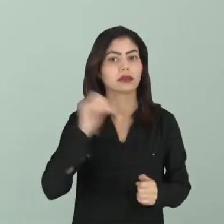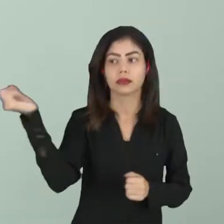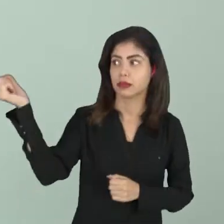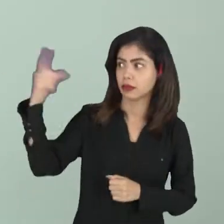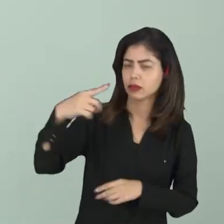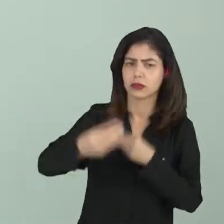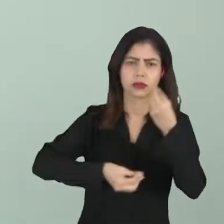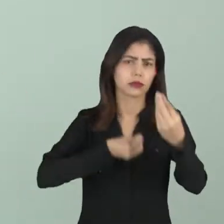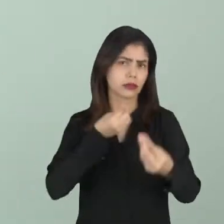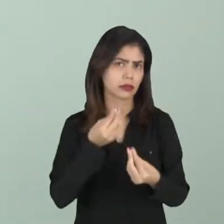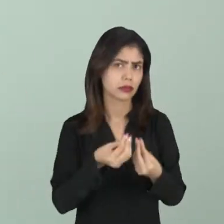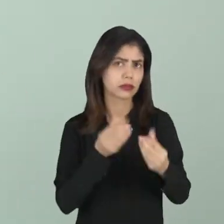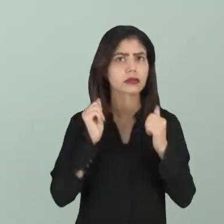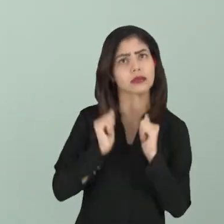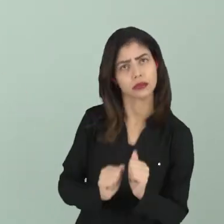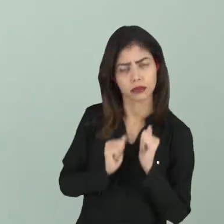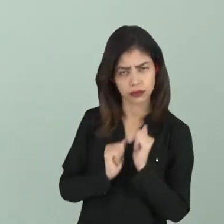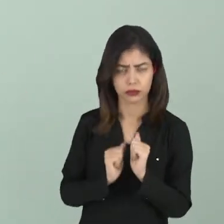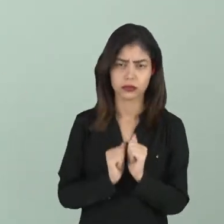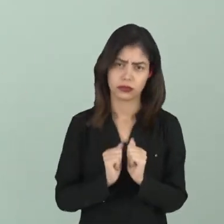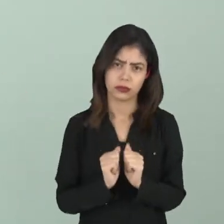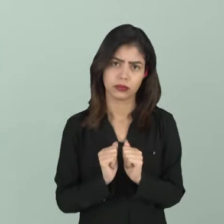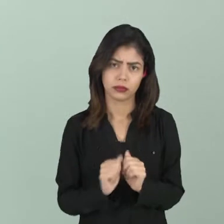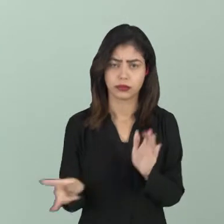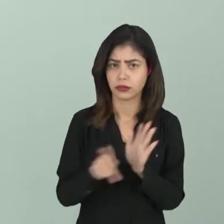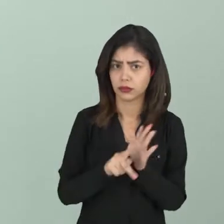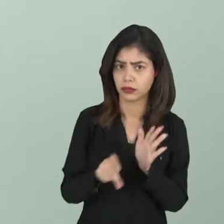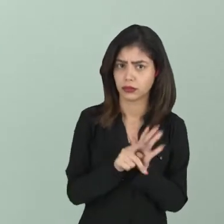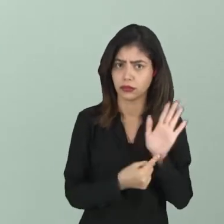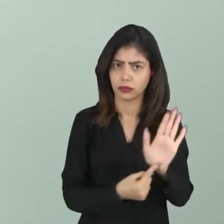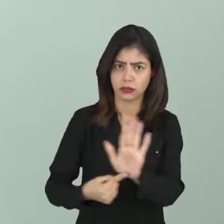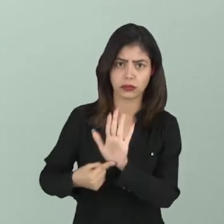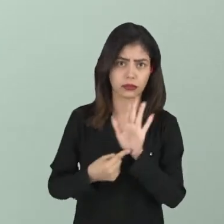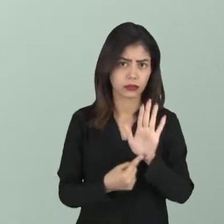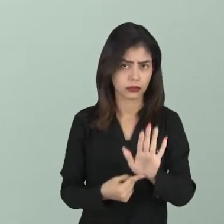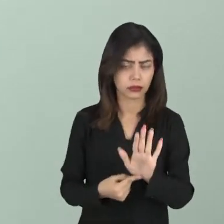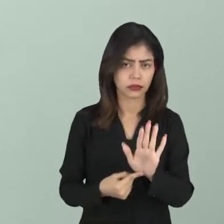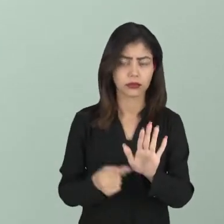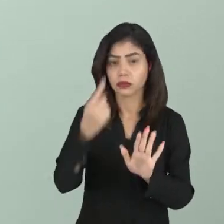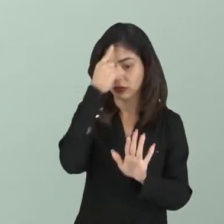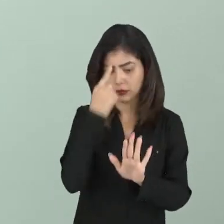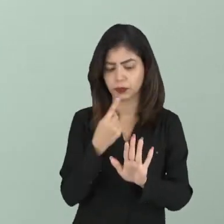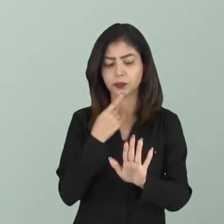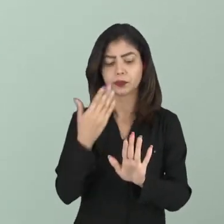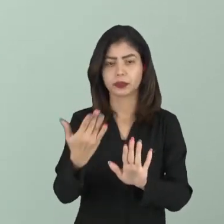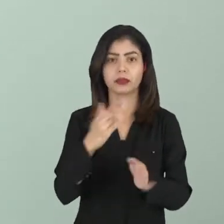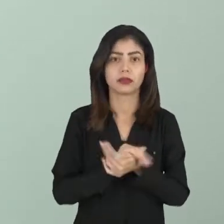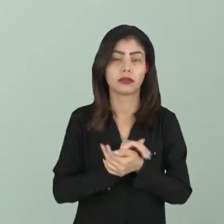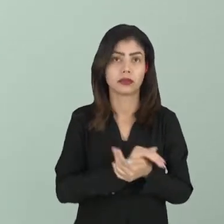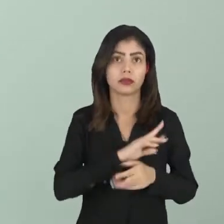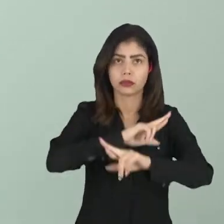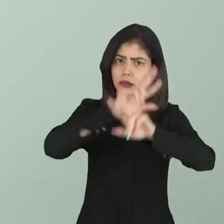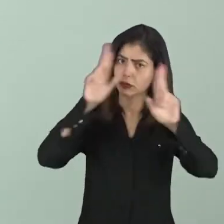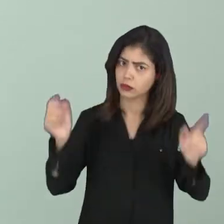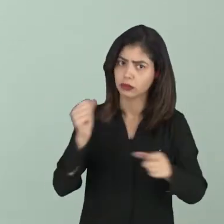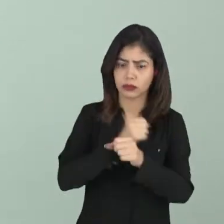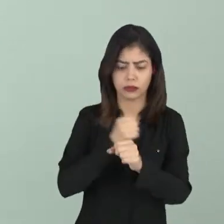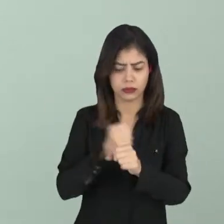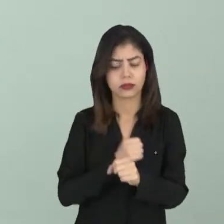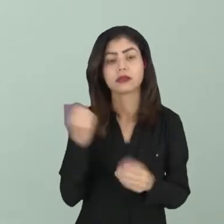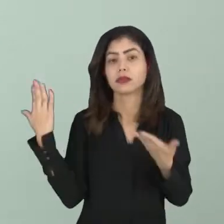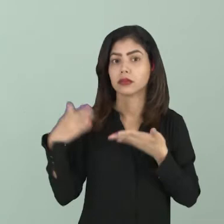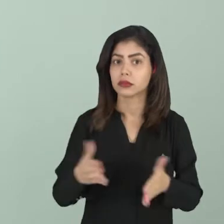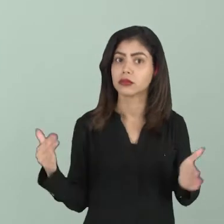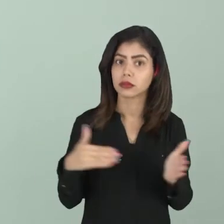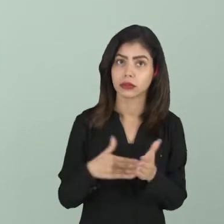luz e como que a luz poderia proporcionar para a gente a captação da imagem. Foram vários anos até a